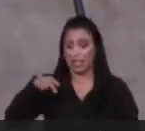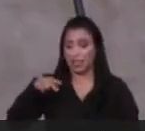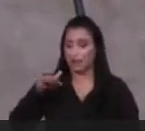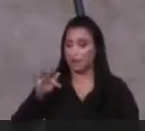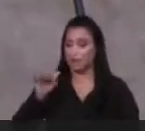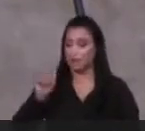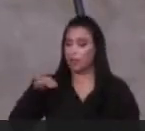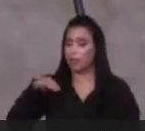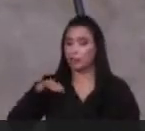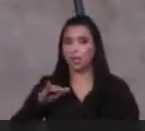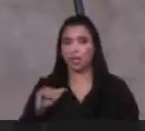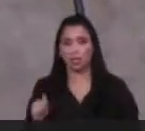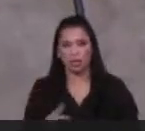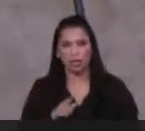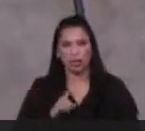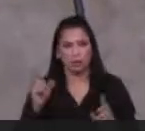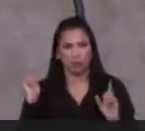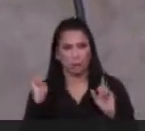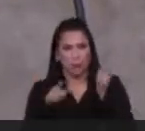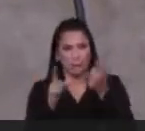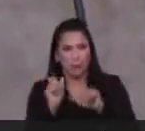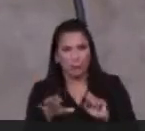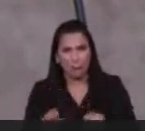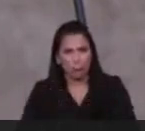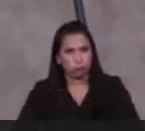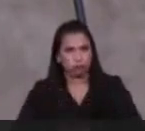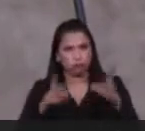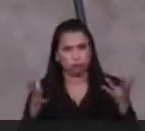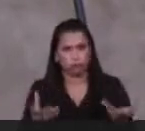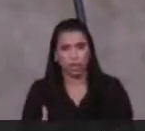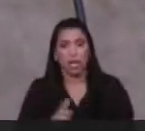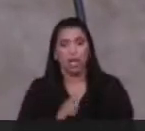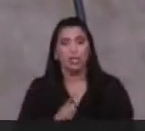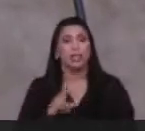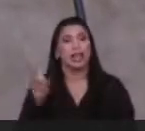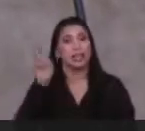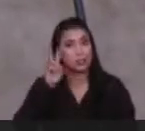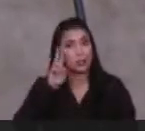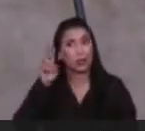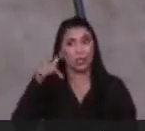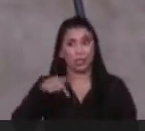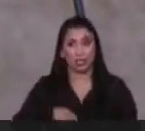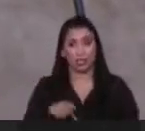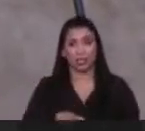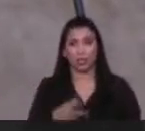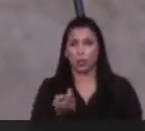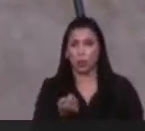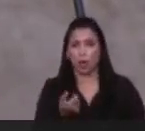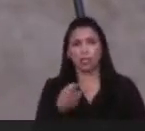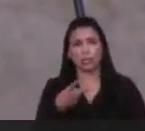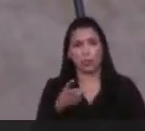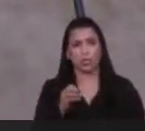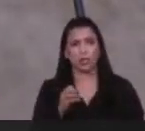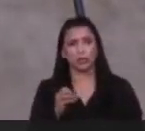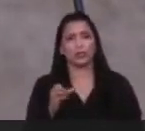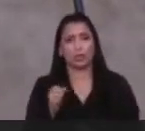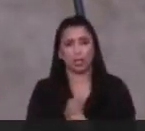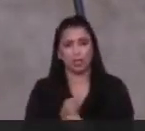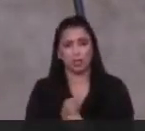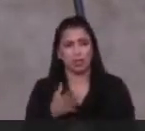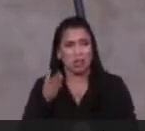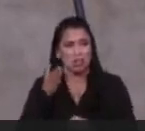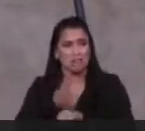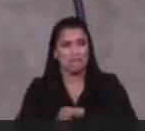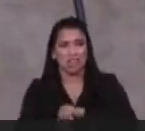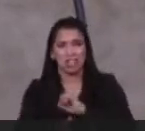vez na história dessa quase bicentenária Casa de Justiça, ela foi invadida